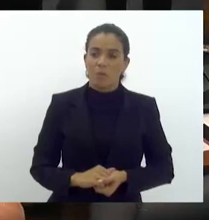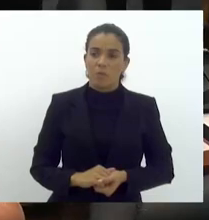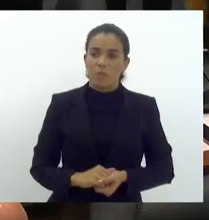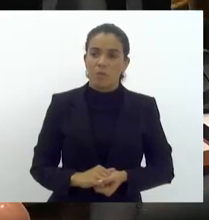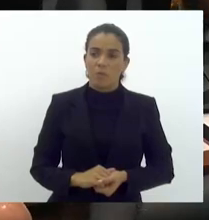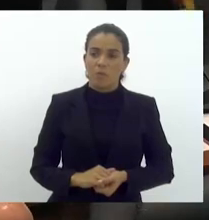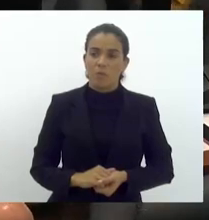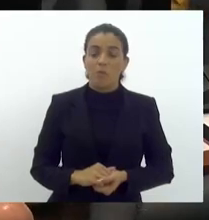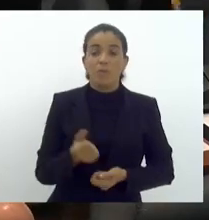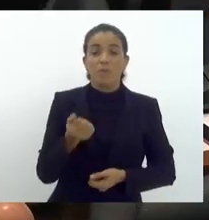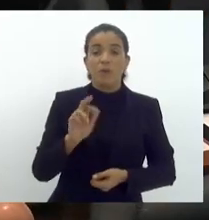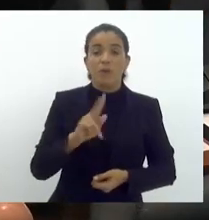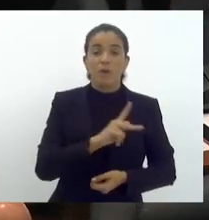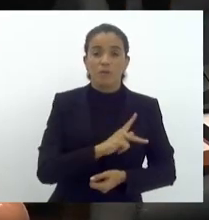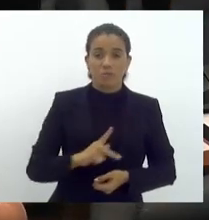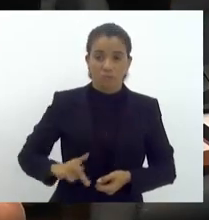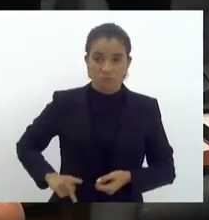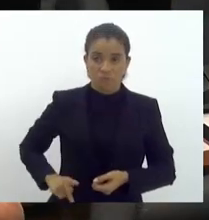Senhor